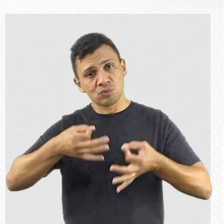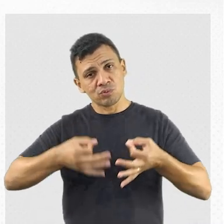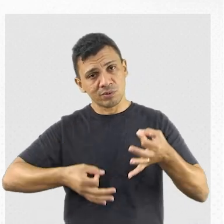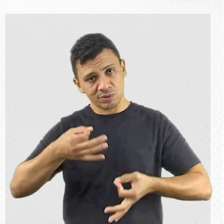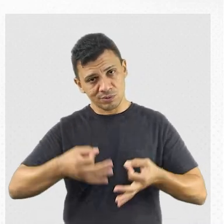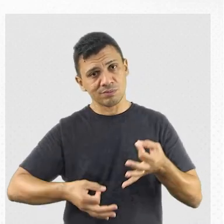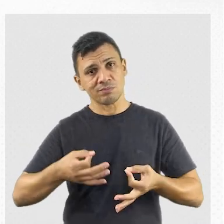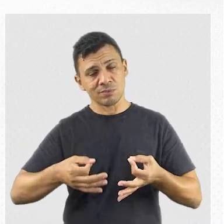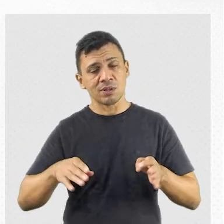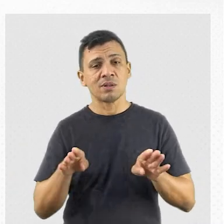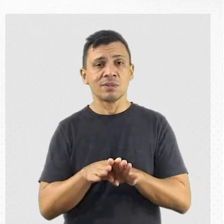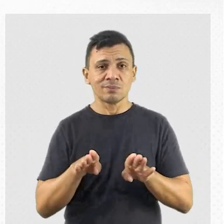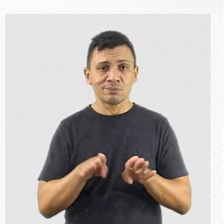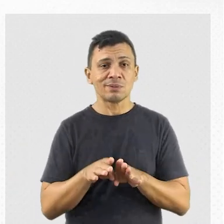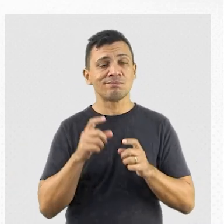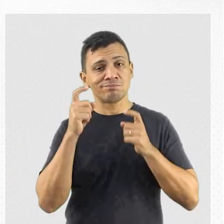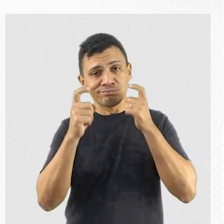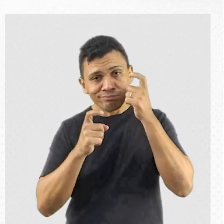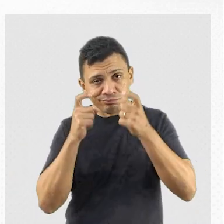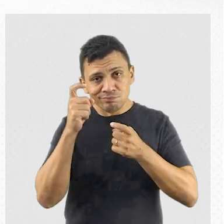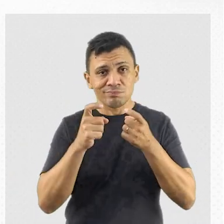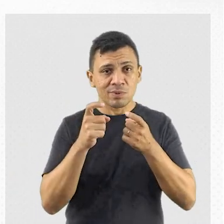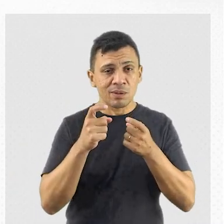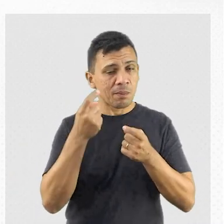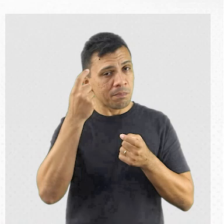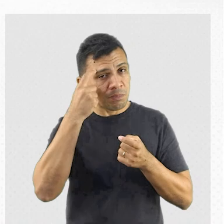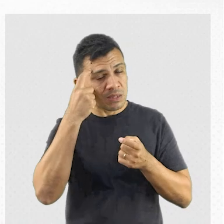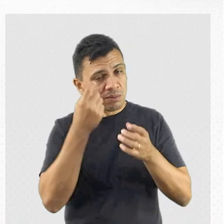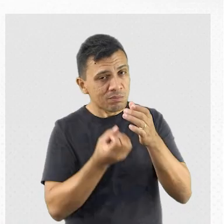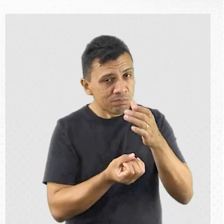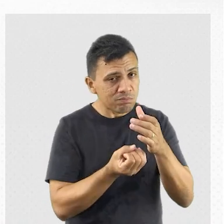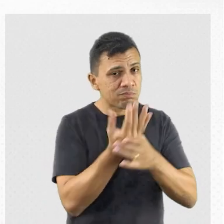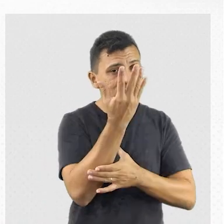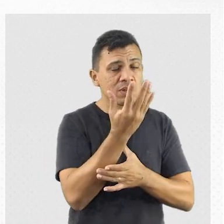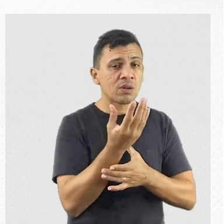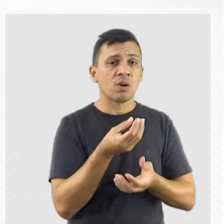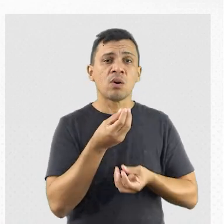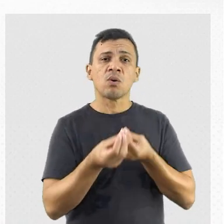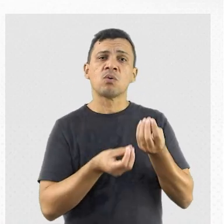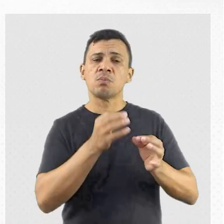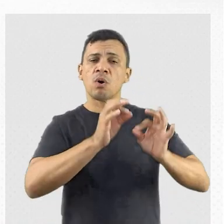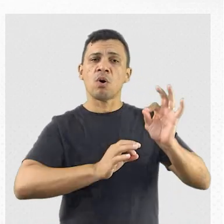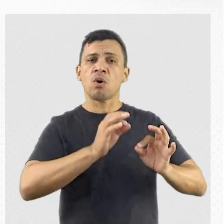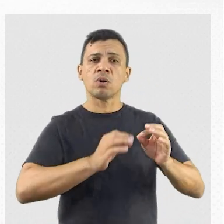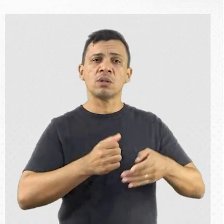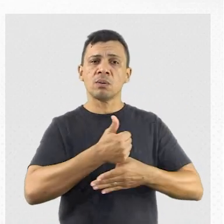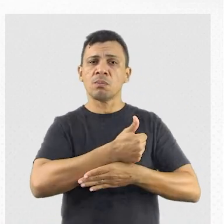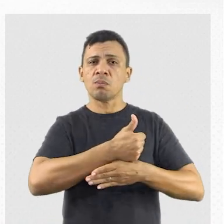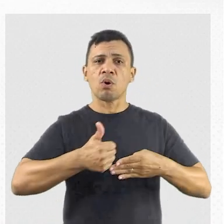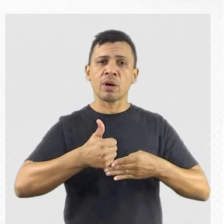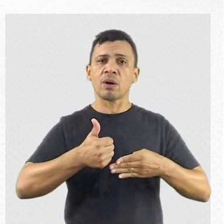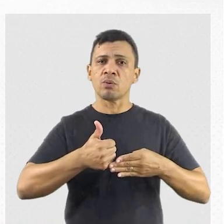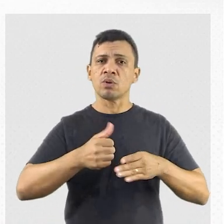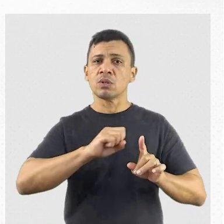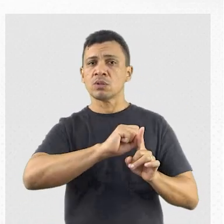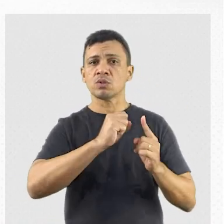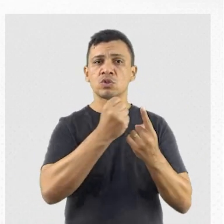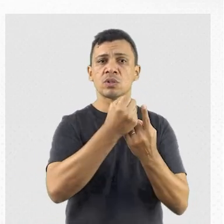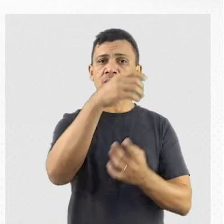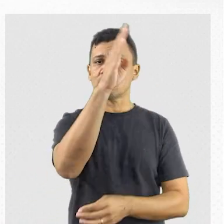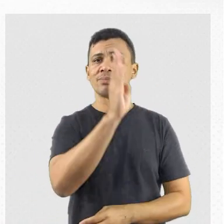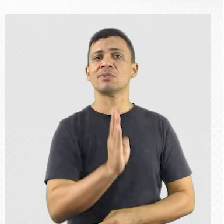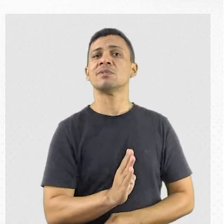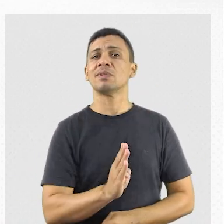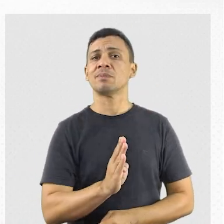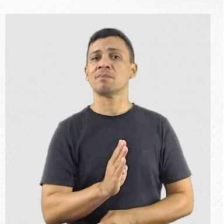uma reflexão sobre o comportamento humano. Tá? E às vezes nem só as ciências humanas e sociais, as ciências